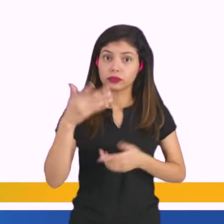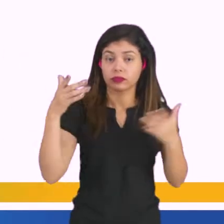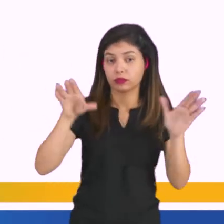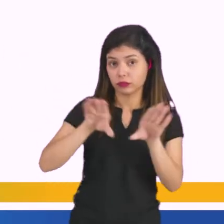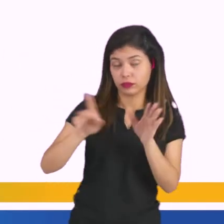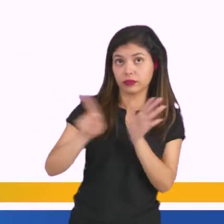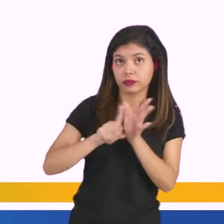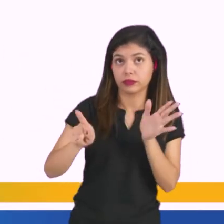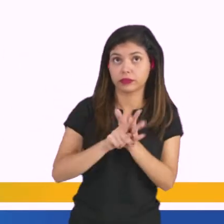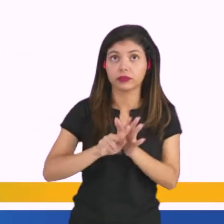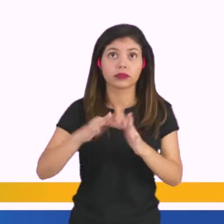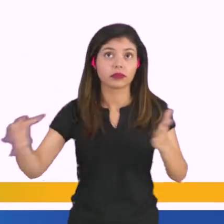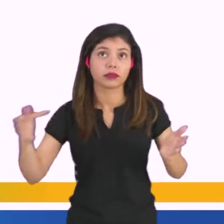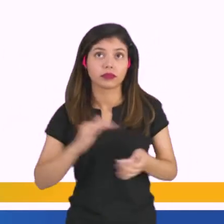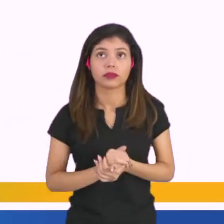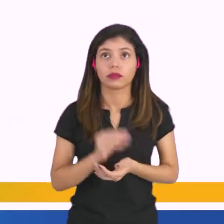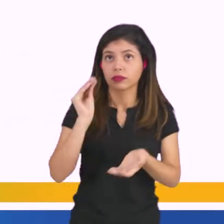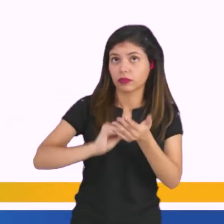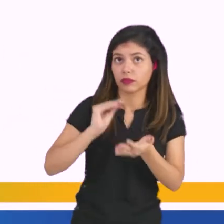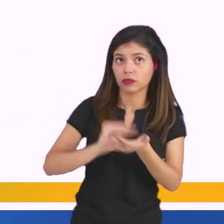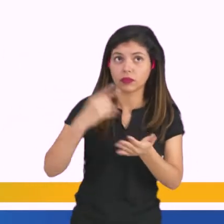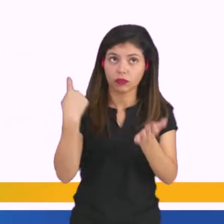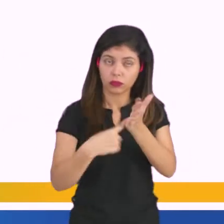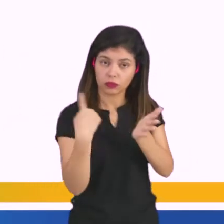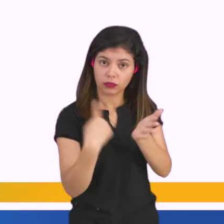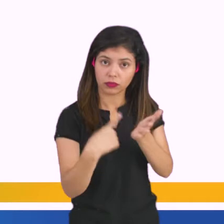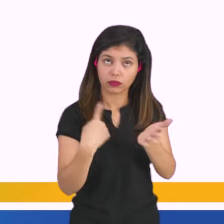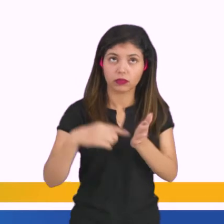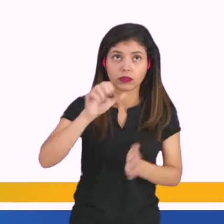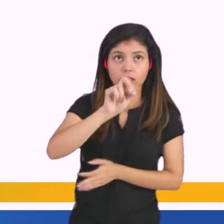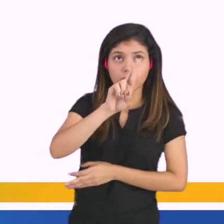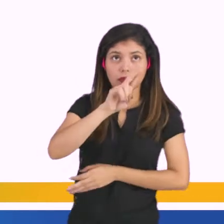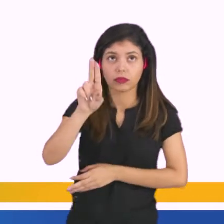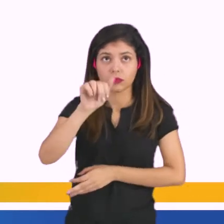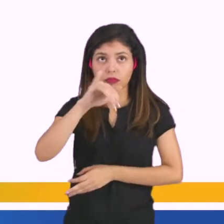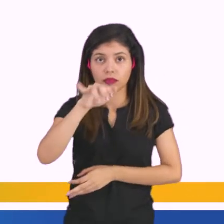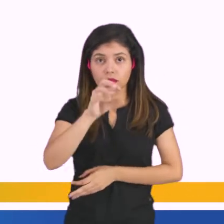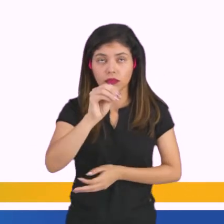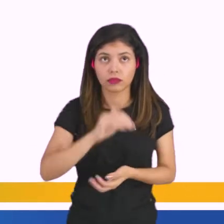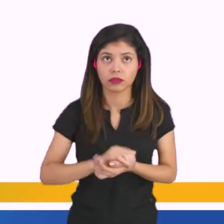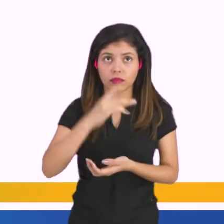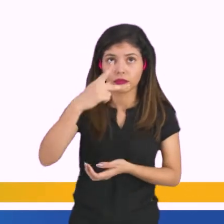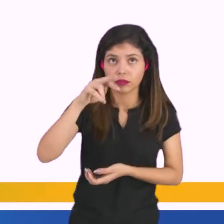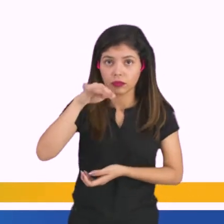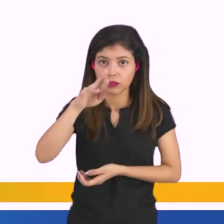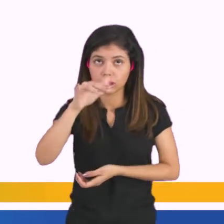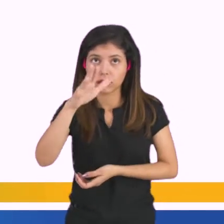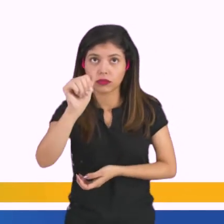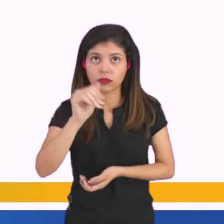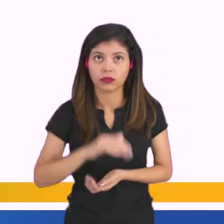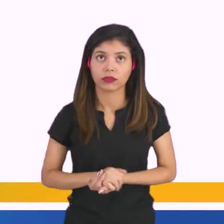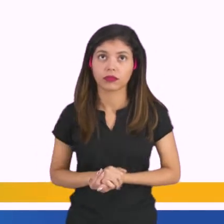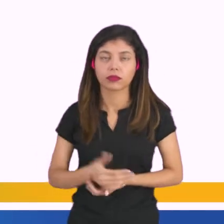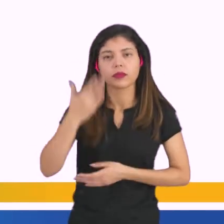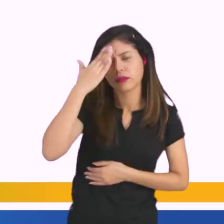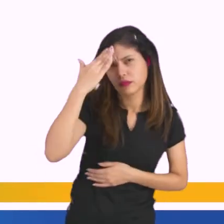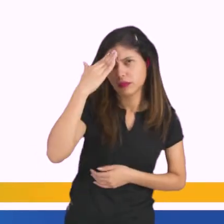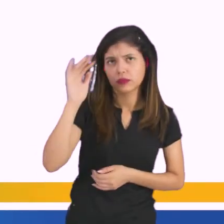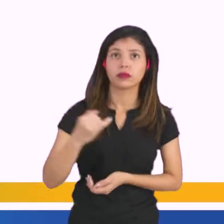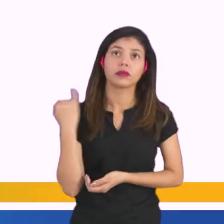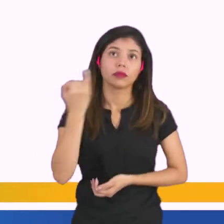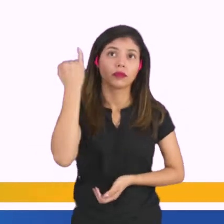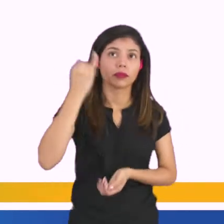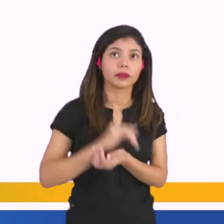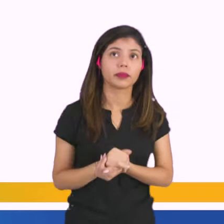área e as fórmulas de fatorial, de combinação, de arranjo, de permutação. Entender